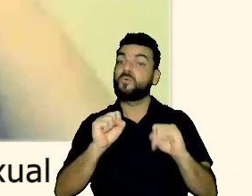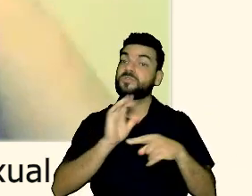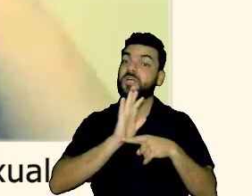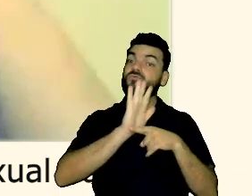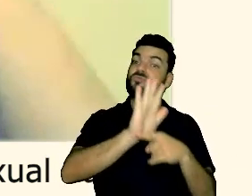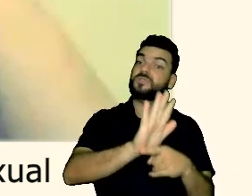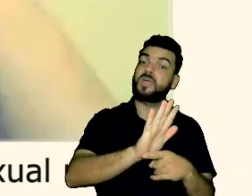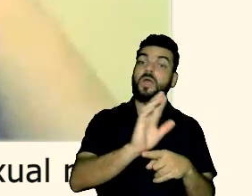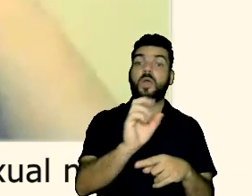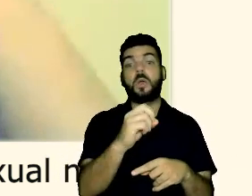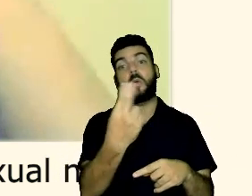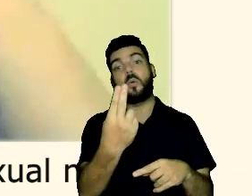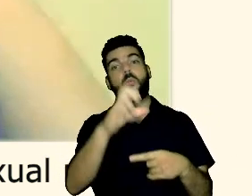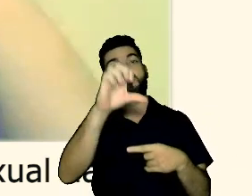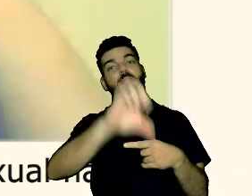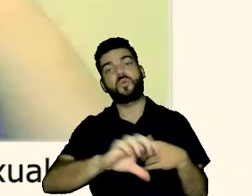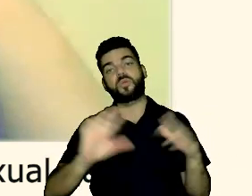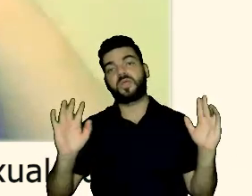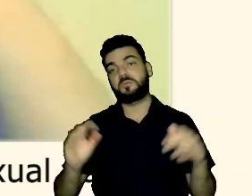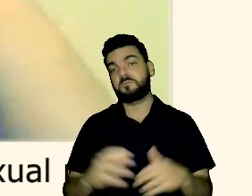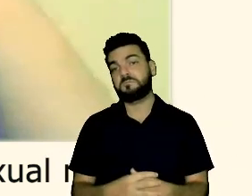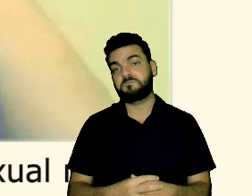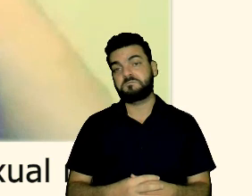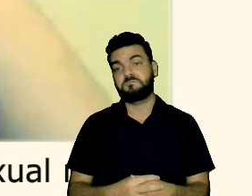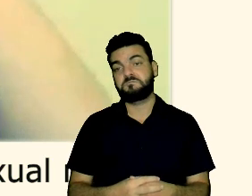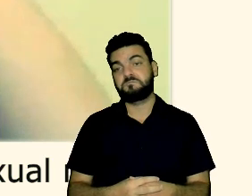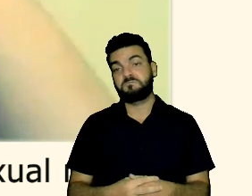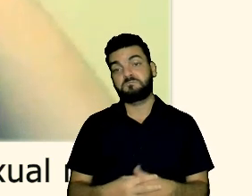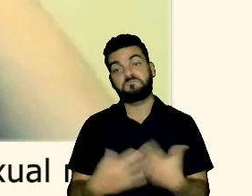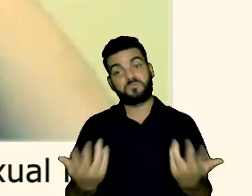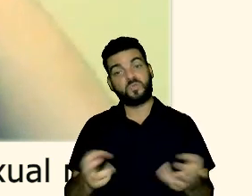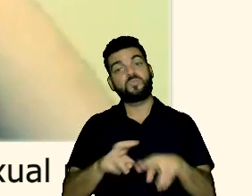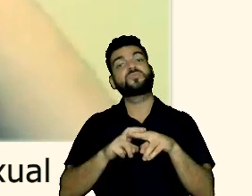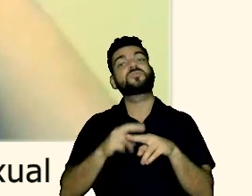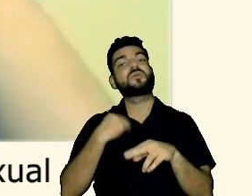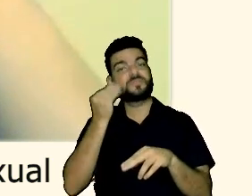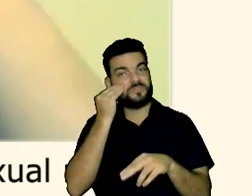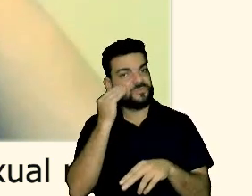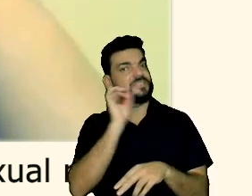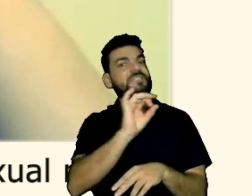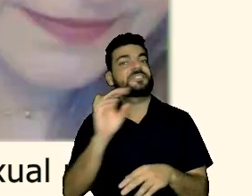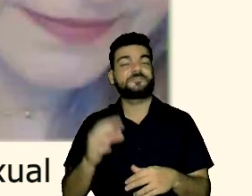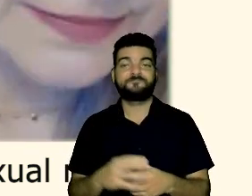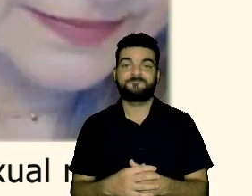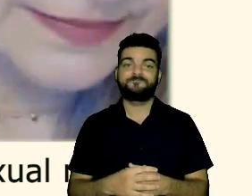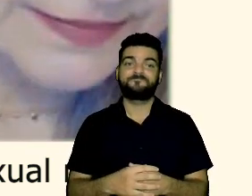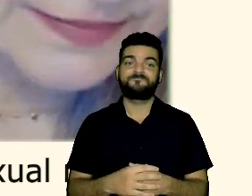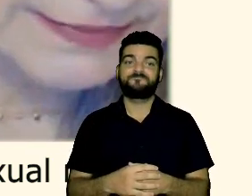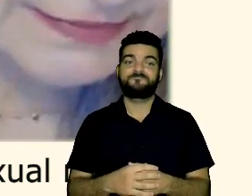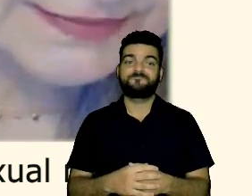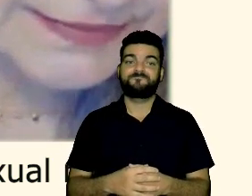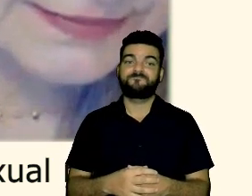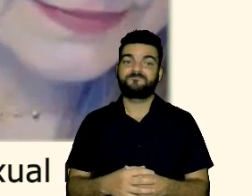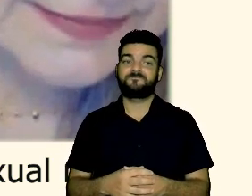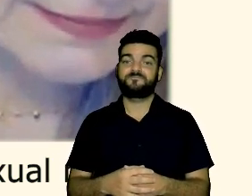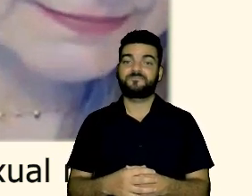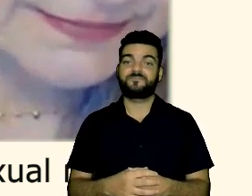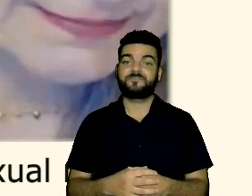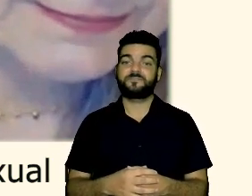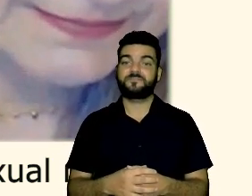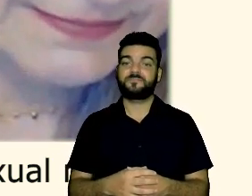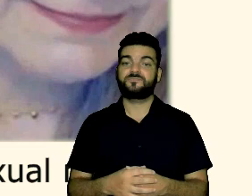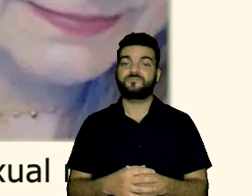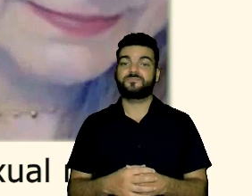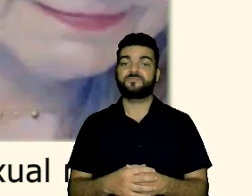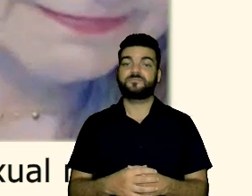pode atenuar e melhorar todo o ambiente de trabalho, que eu acho que é o que a gente mais busca, né?